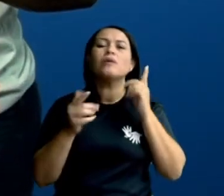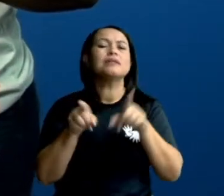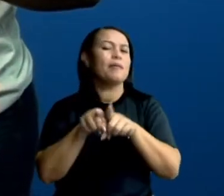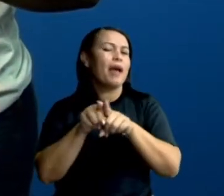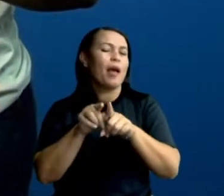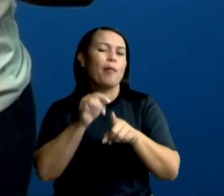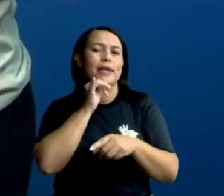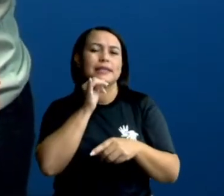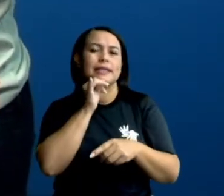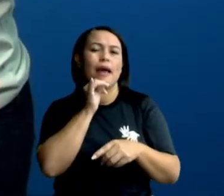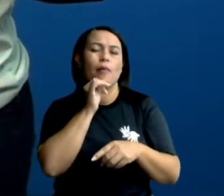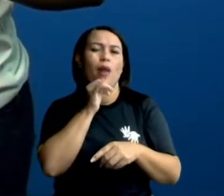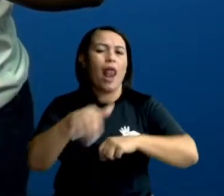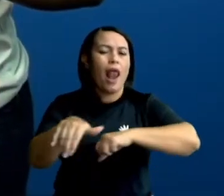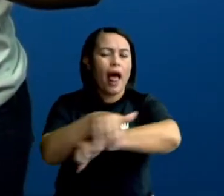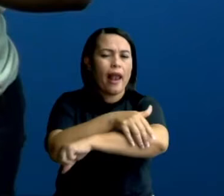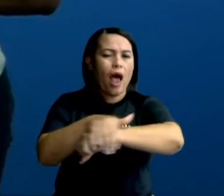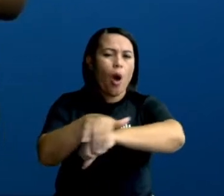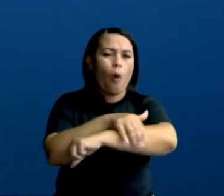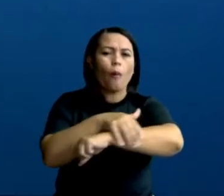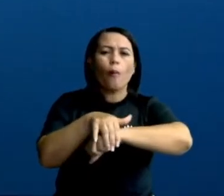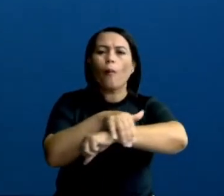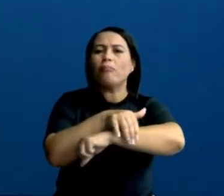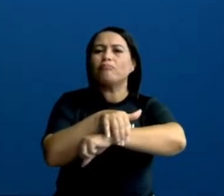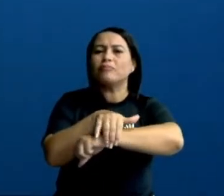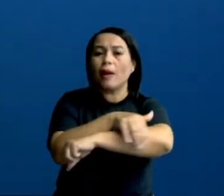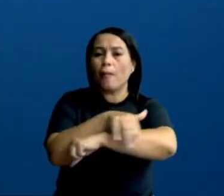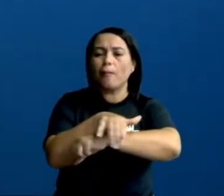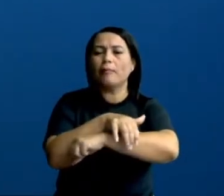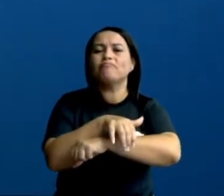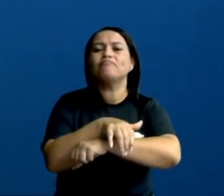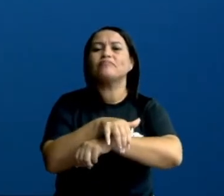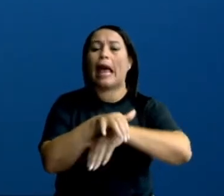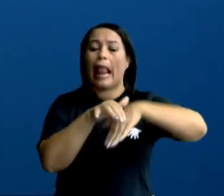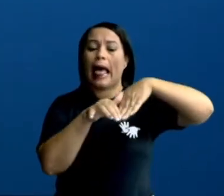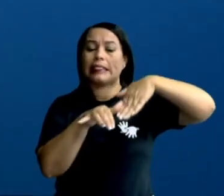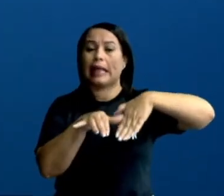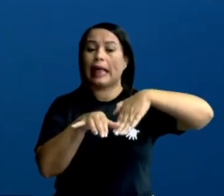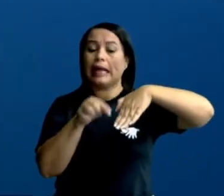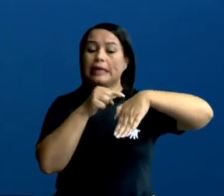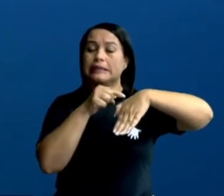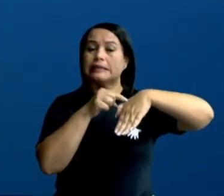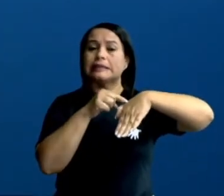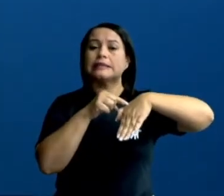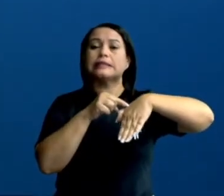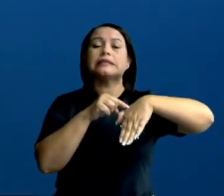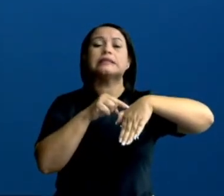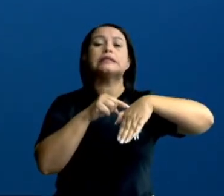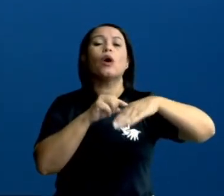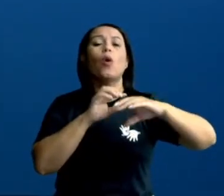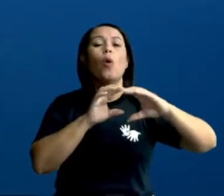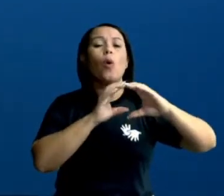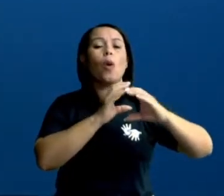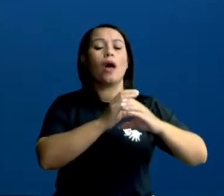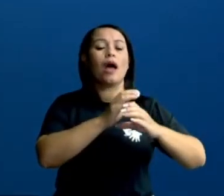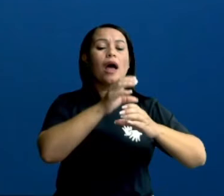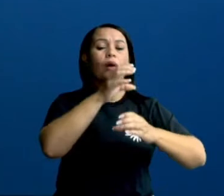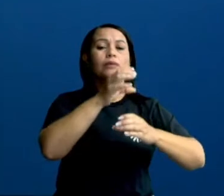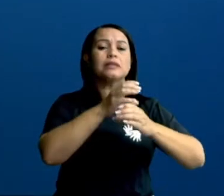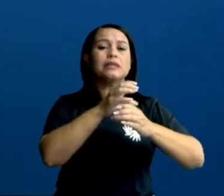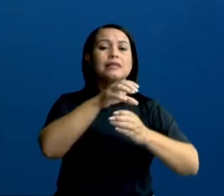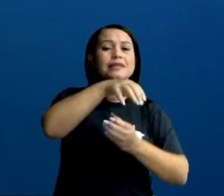imaginar uma ladeirinha lá na rua? Então, se eu colocar esse cilindro aqui deitadinho, ele vai